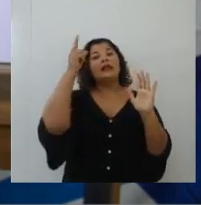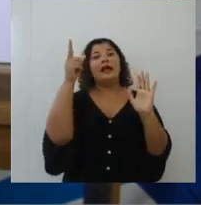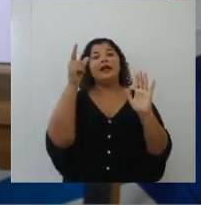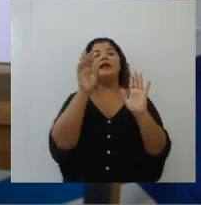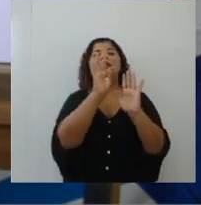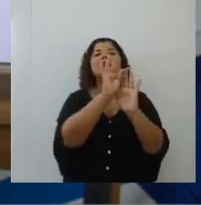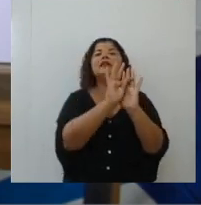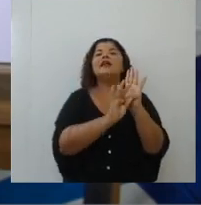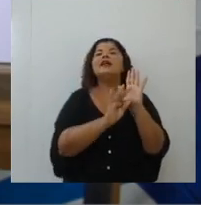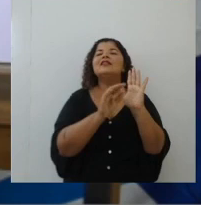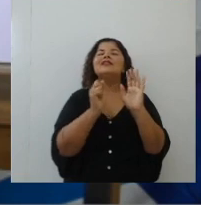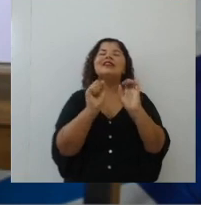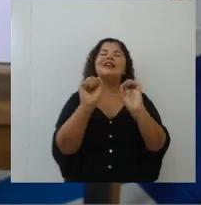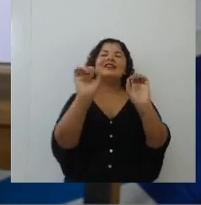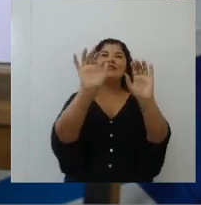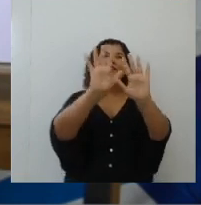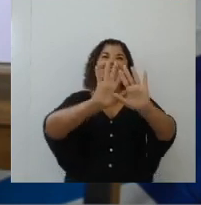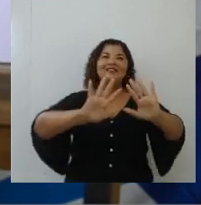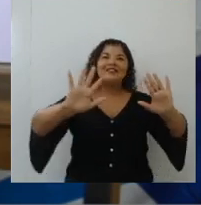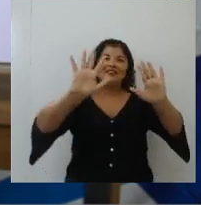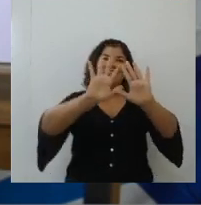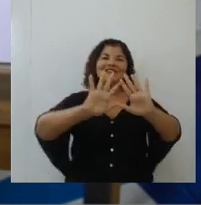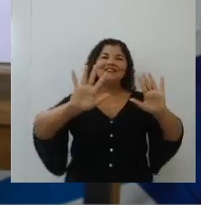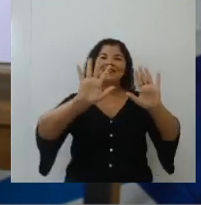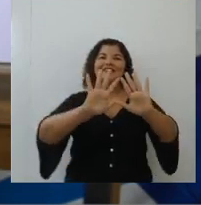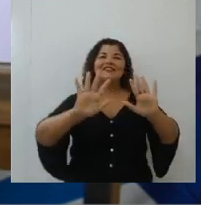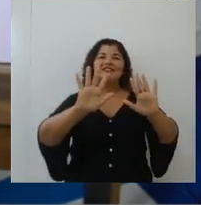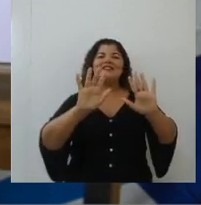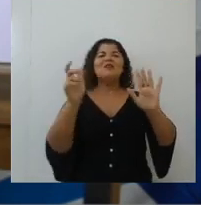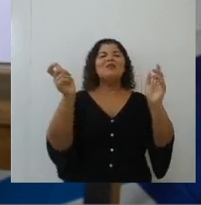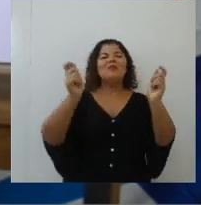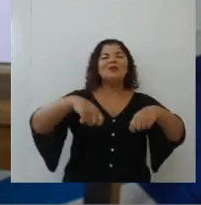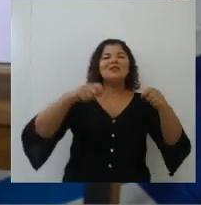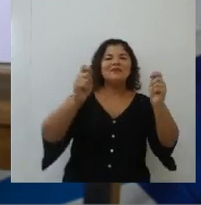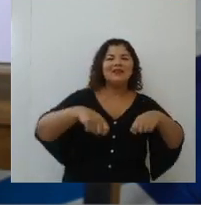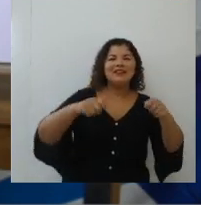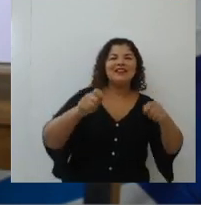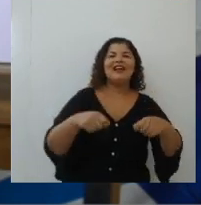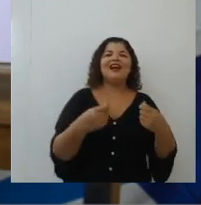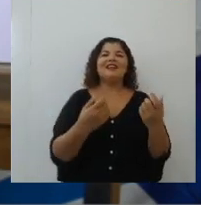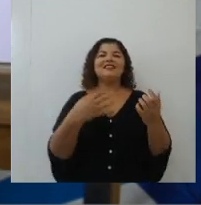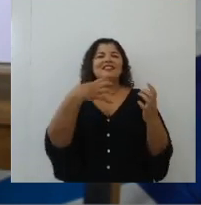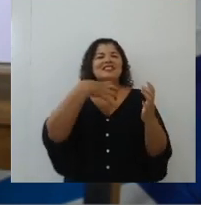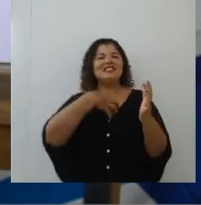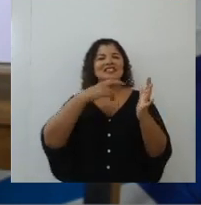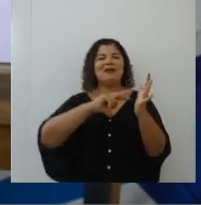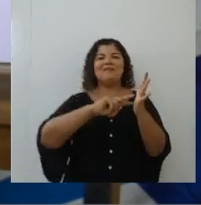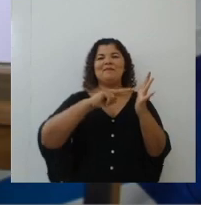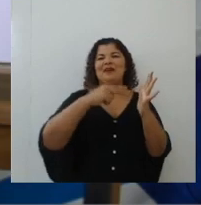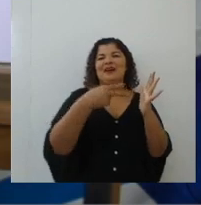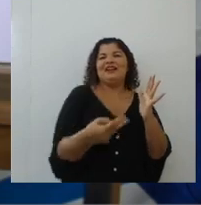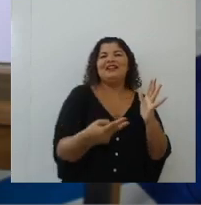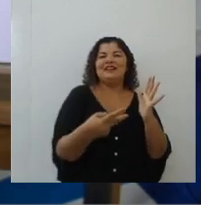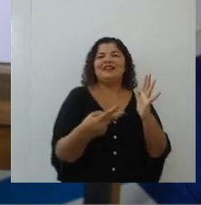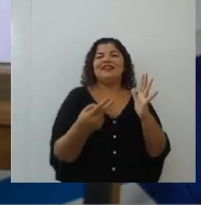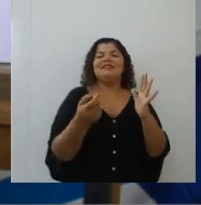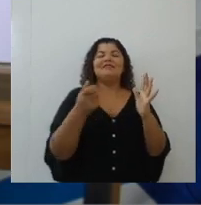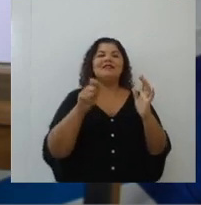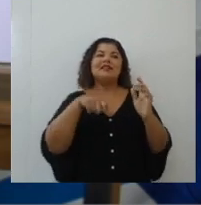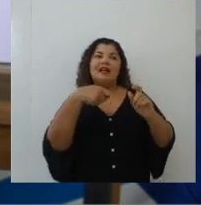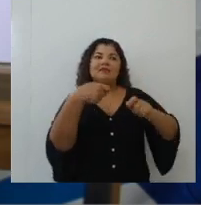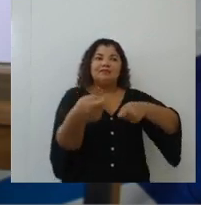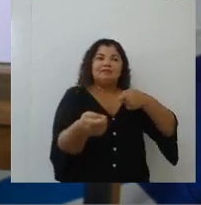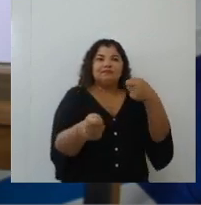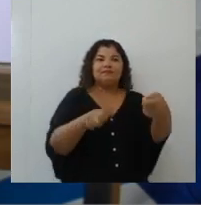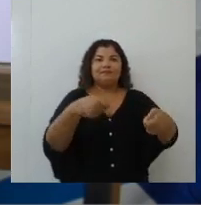texto figurativo, né, é atribuir ao texto as possibilidades semânticas, é atribuir sentidos ao